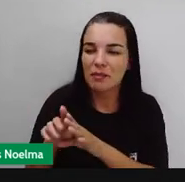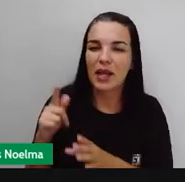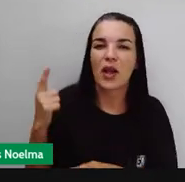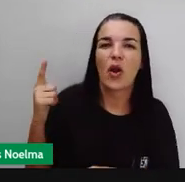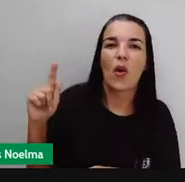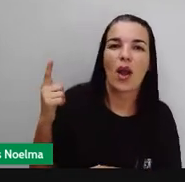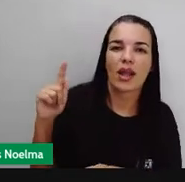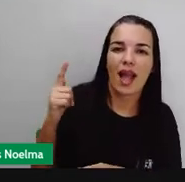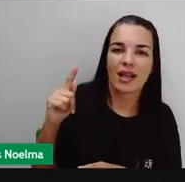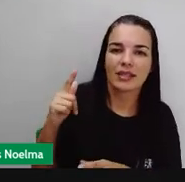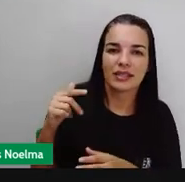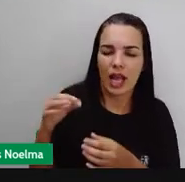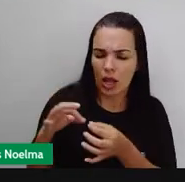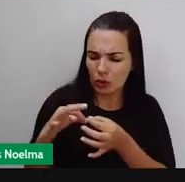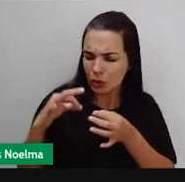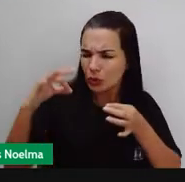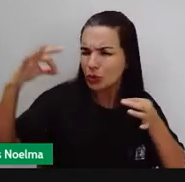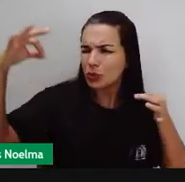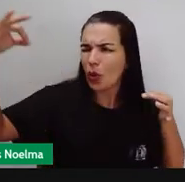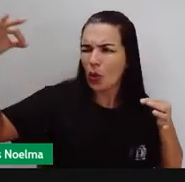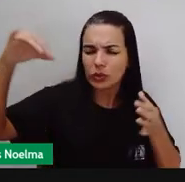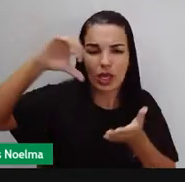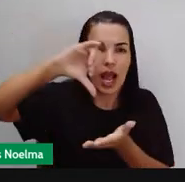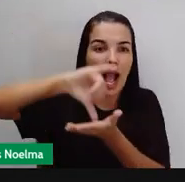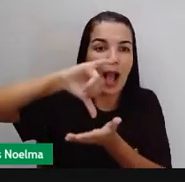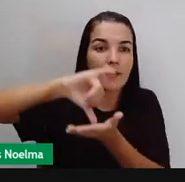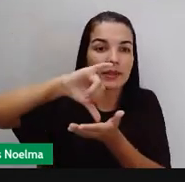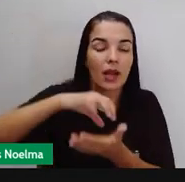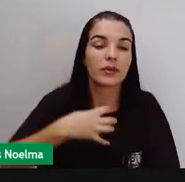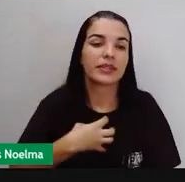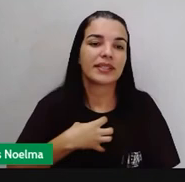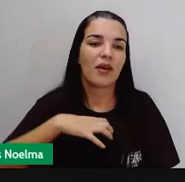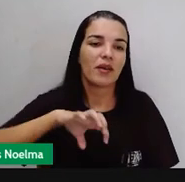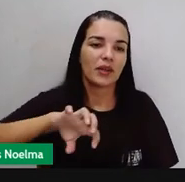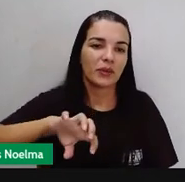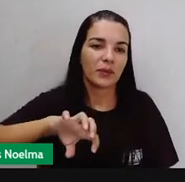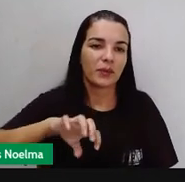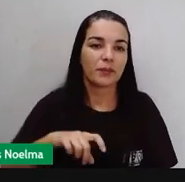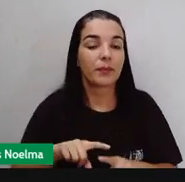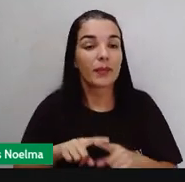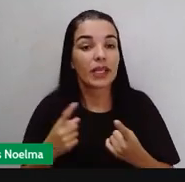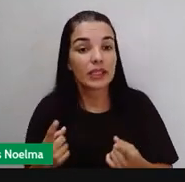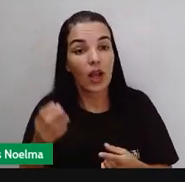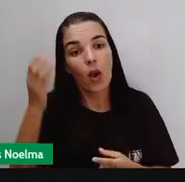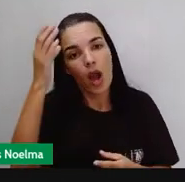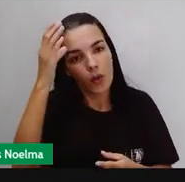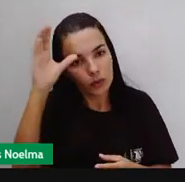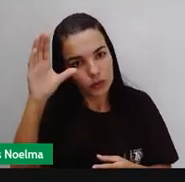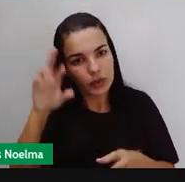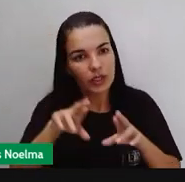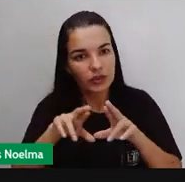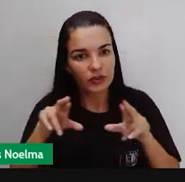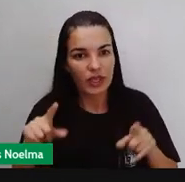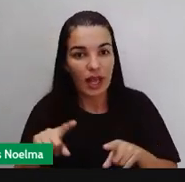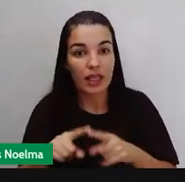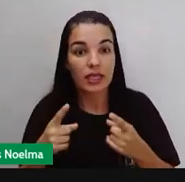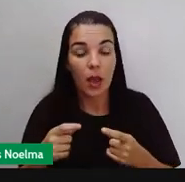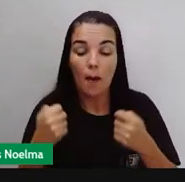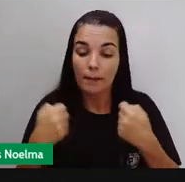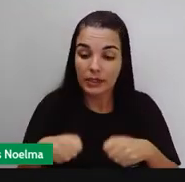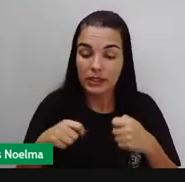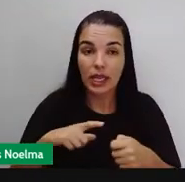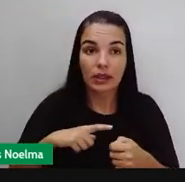outro estado. Está muito longe da capital, que é Salvador, né? Então, a cultura é diferente. Então, a gente passa por